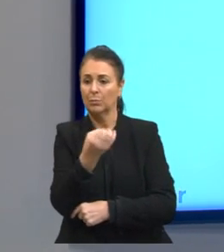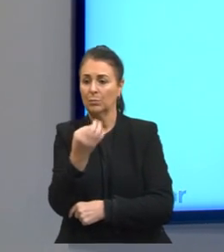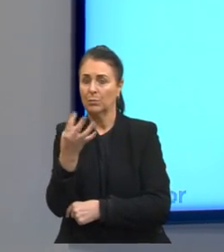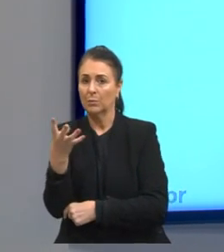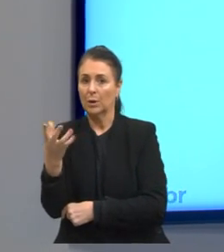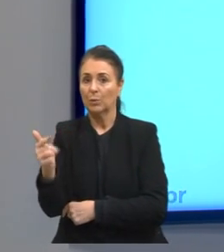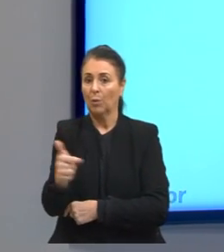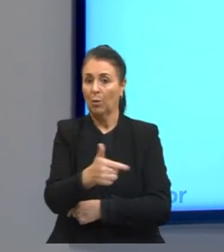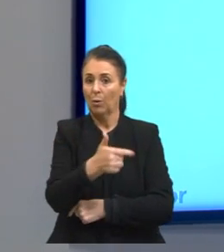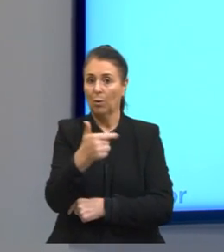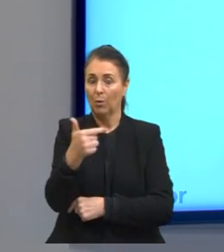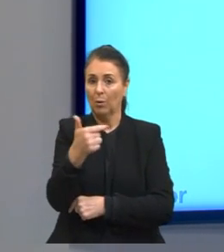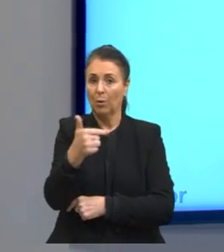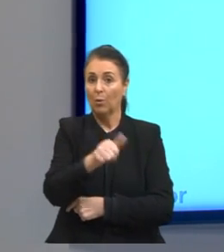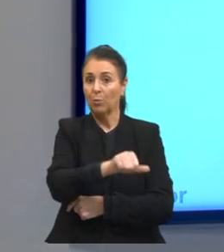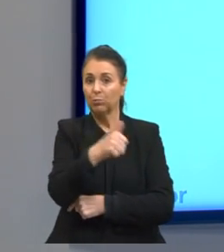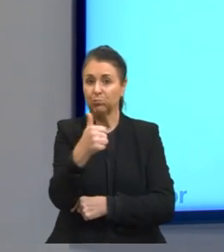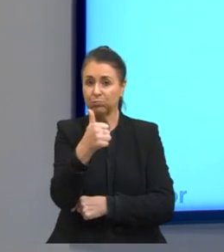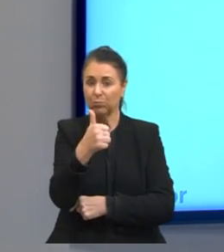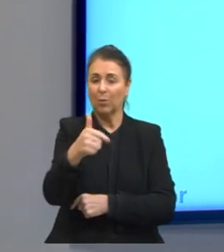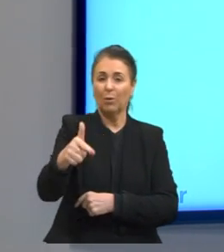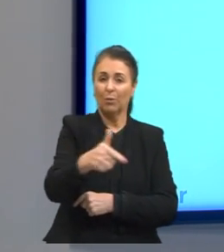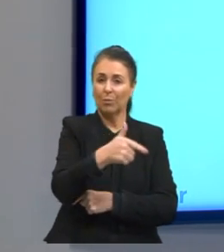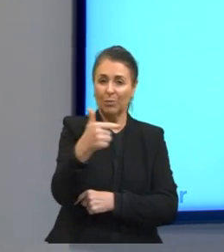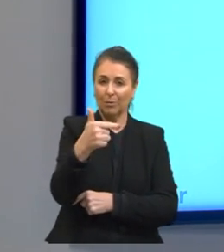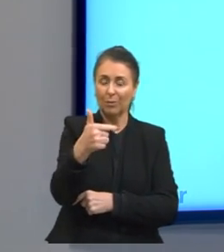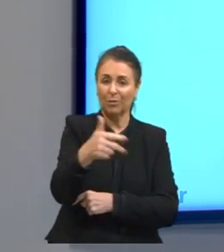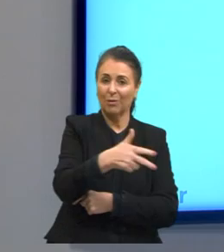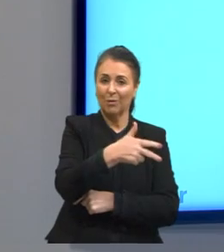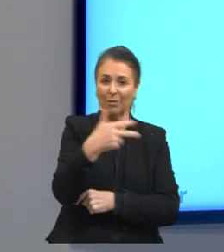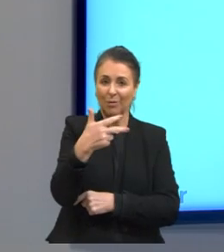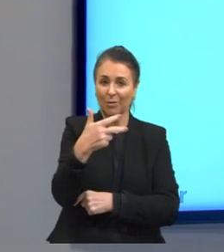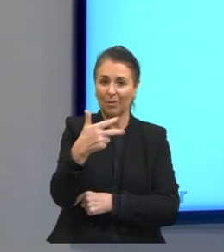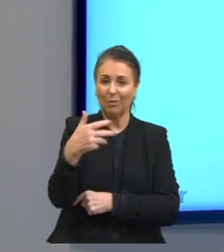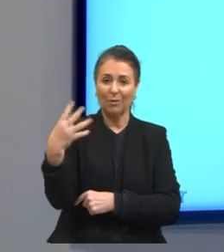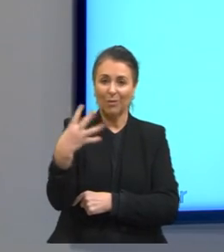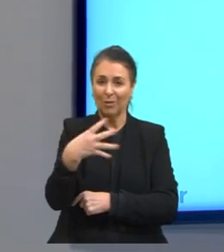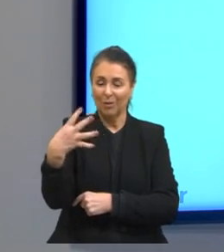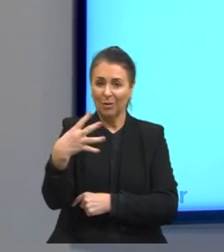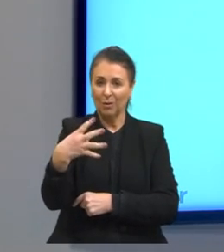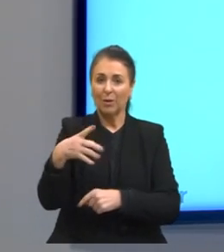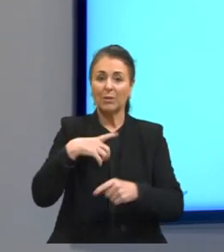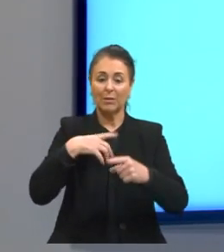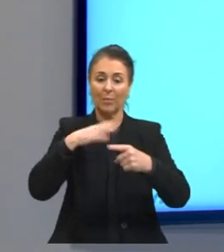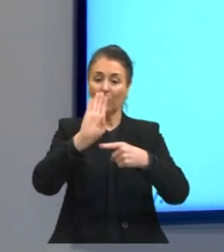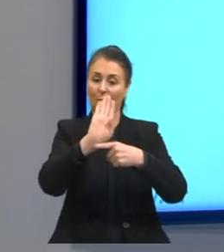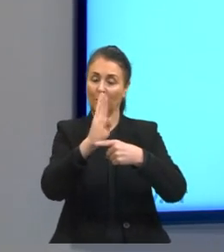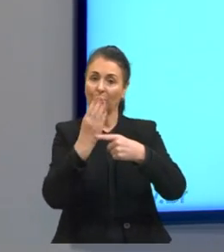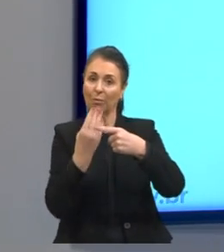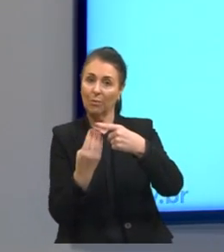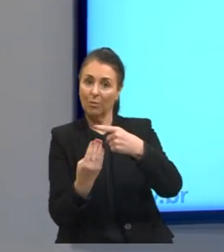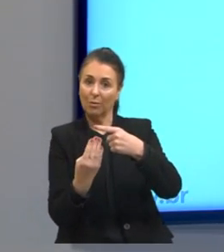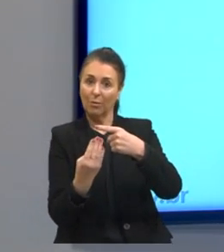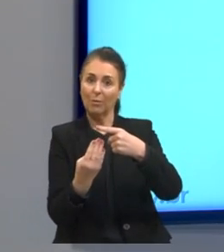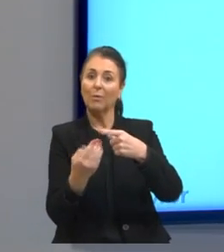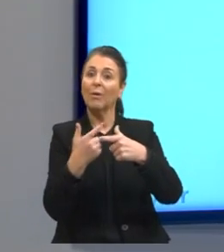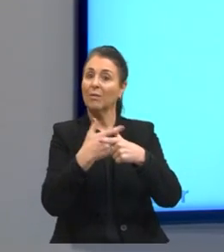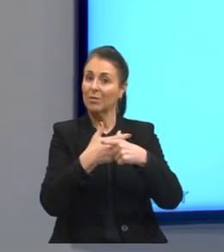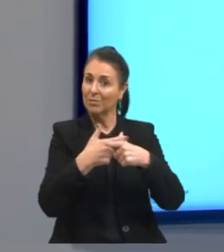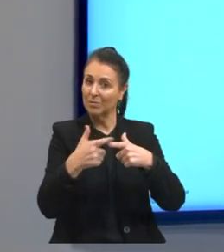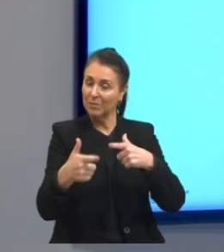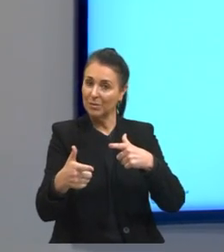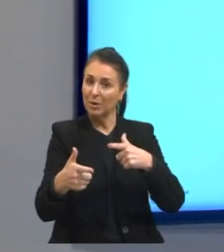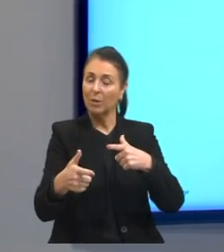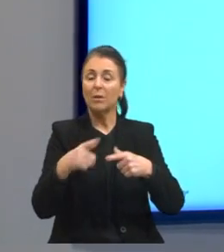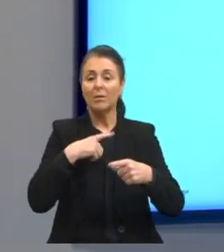Os ordinais vão indicar uma posição, uma ordem. Os fracionais vão indicar divisão. E